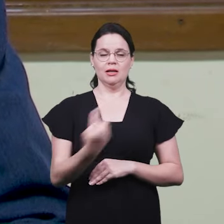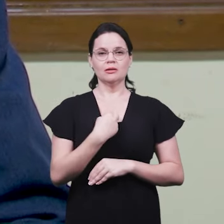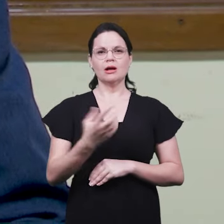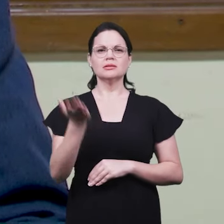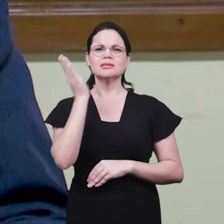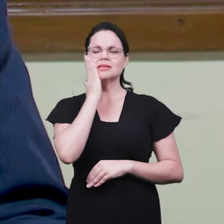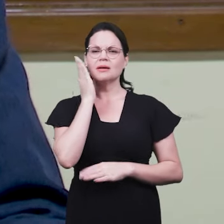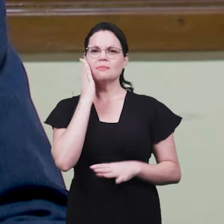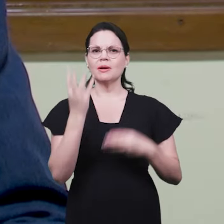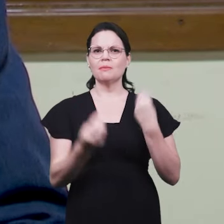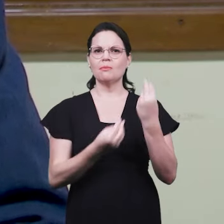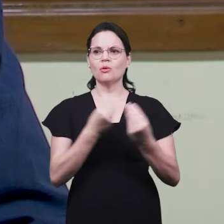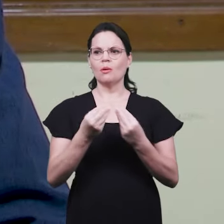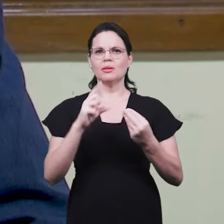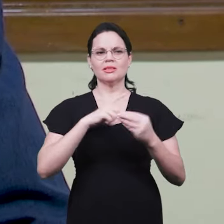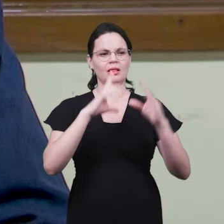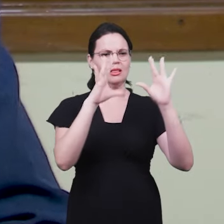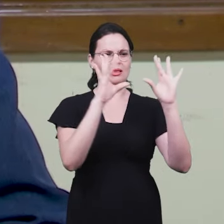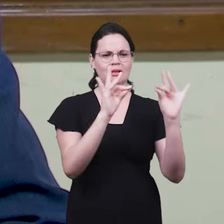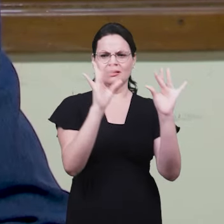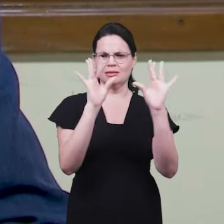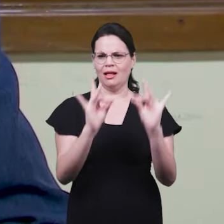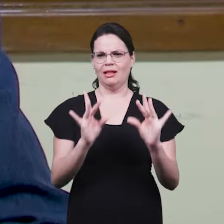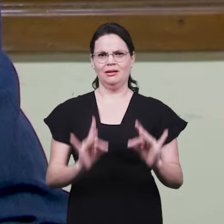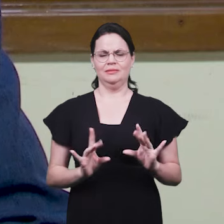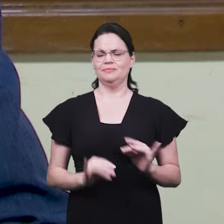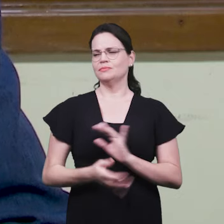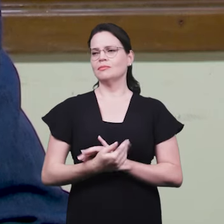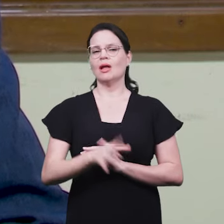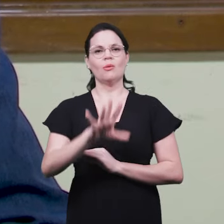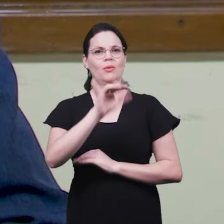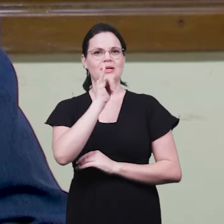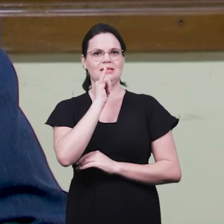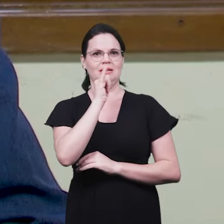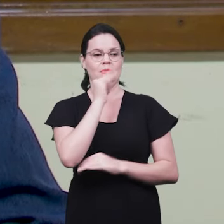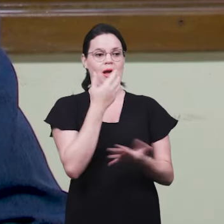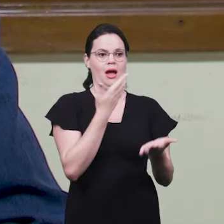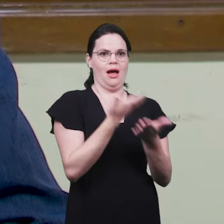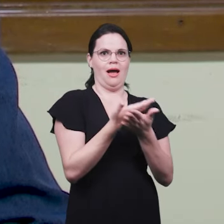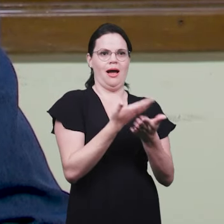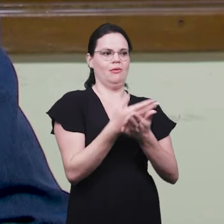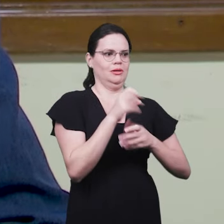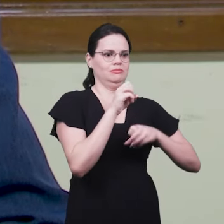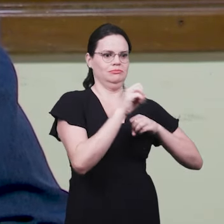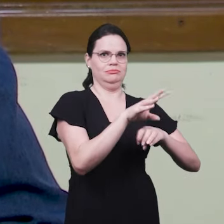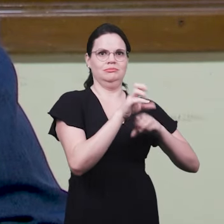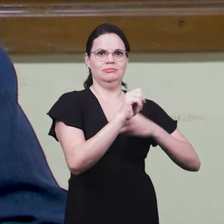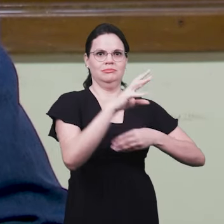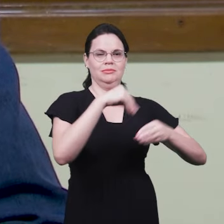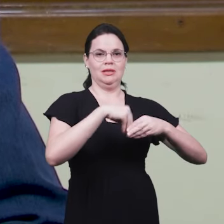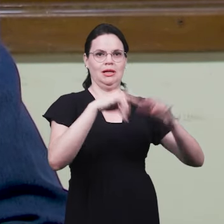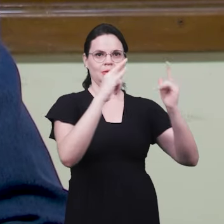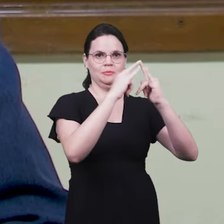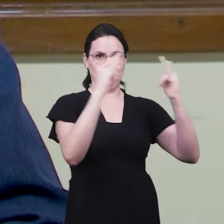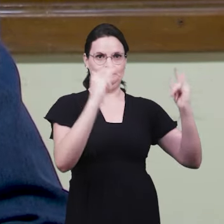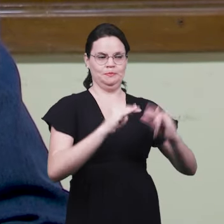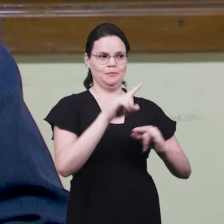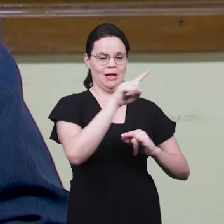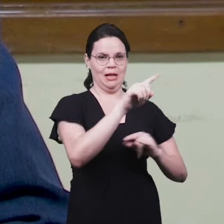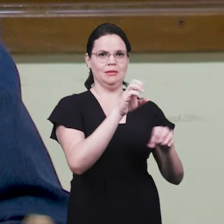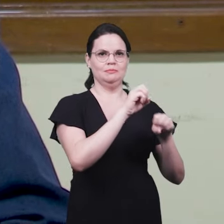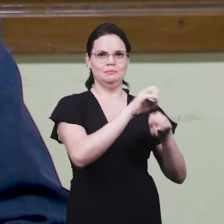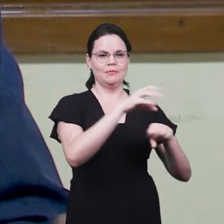funcionando com todos os seus detalhes, mil detalhes, desde as aulas que são dadas, são transmitidas para